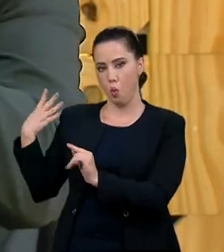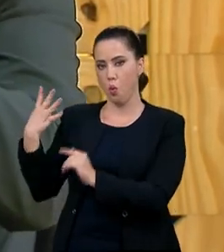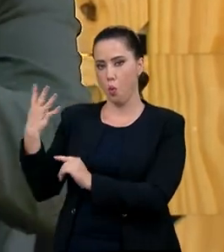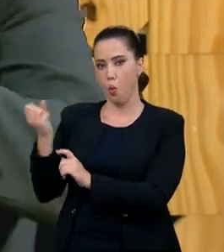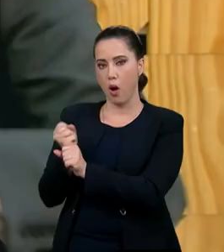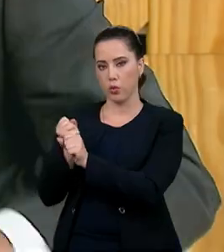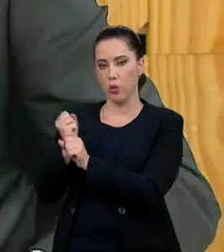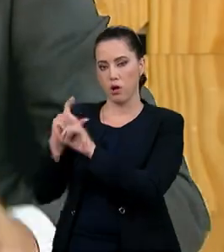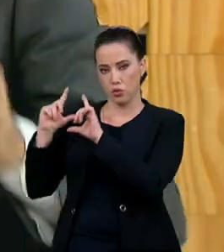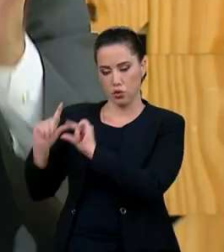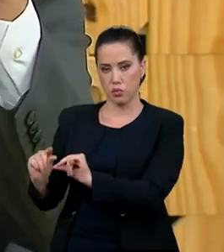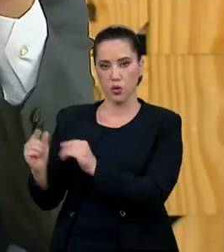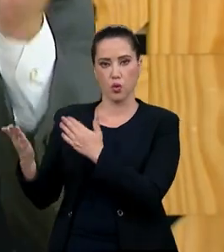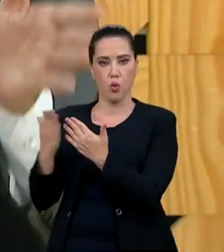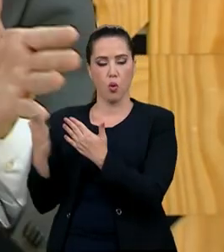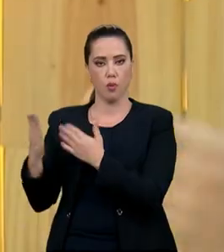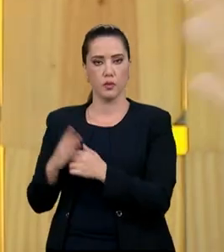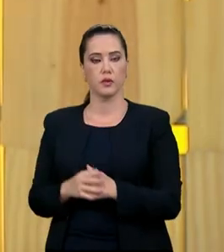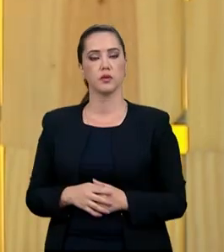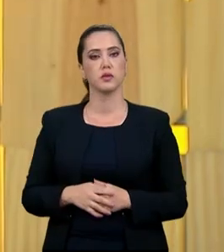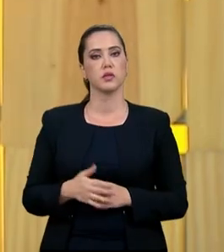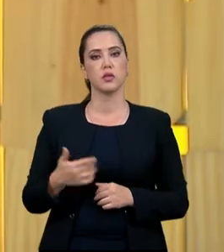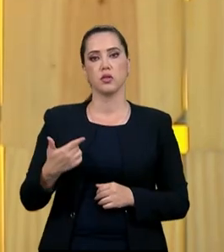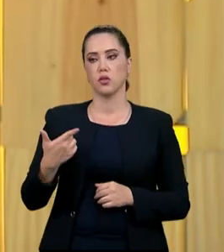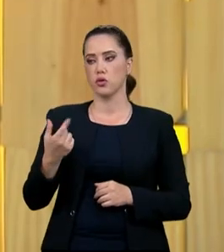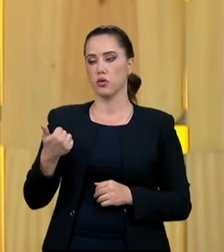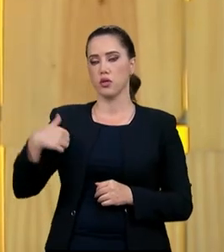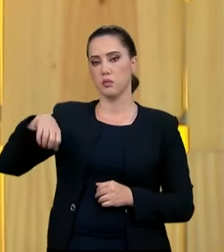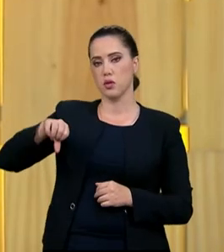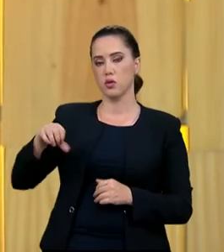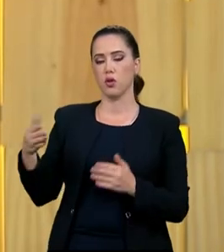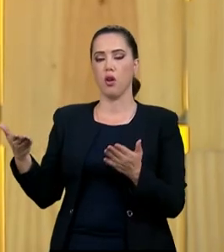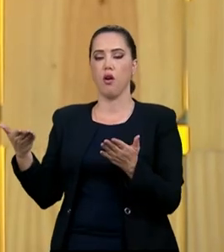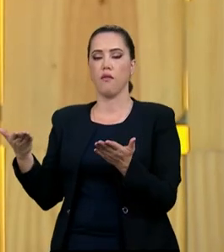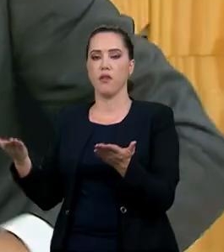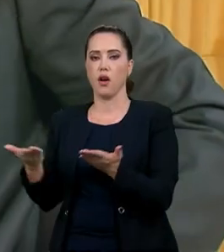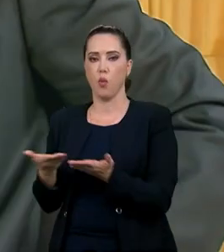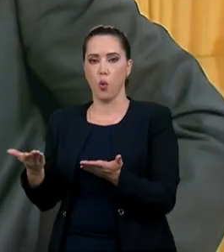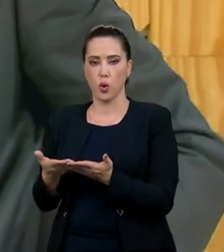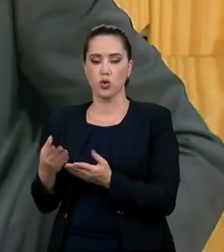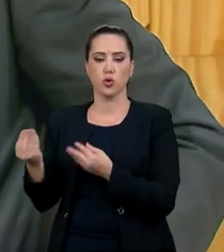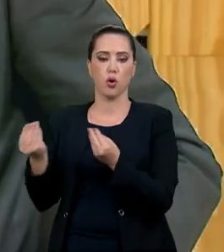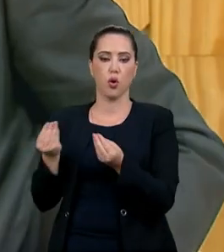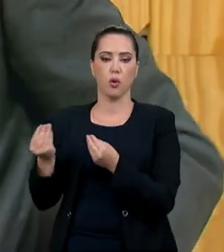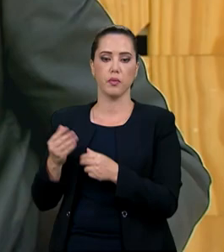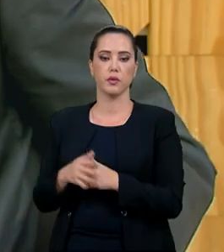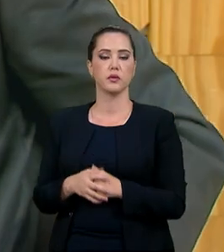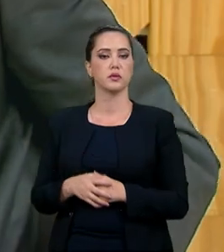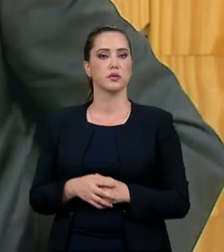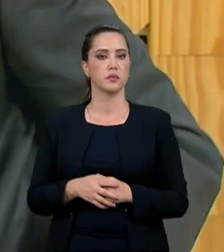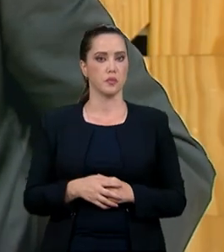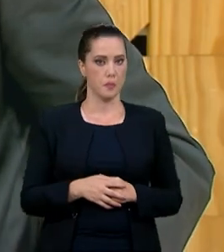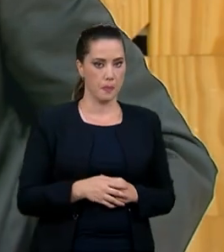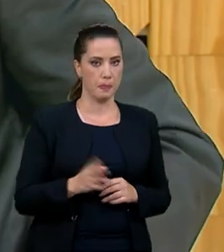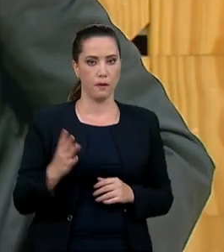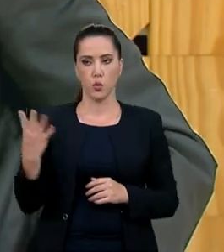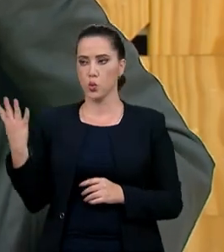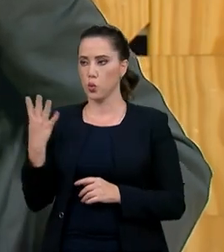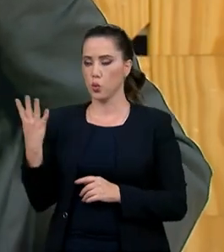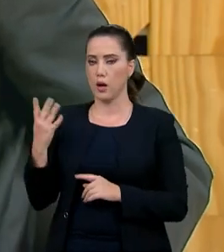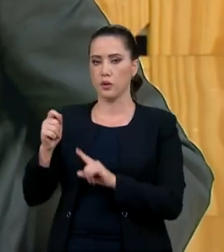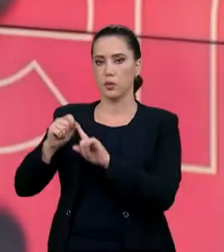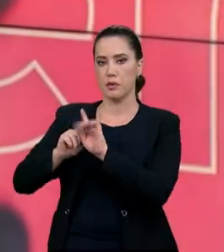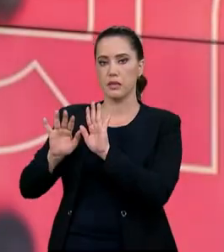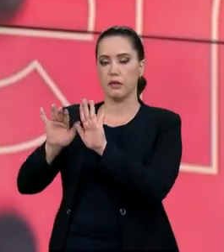e dessa queda nesse período de 19 para os dias atuais, no caso, o quadrimestre que se encerrou em agosto deste